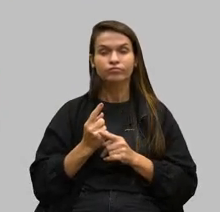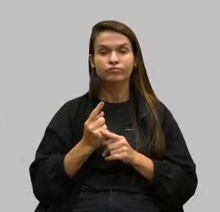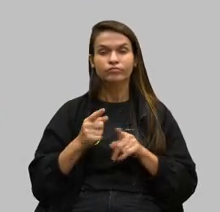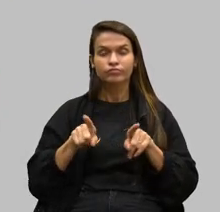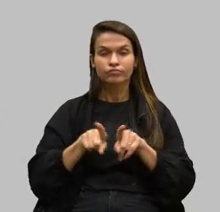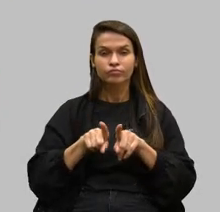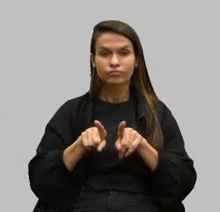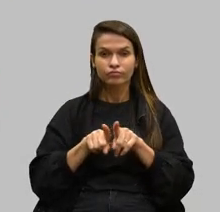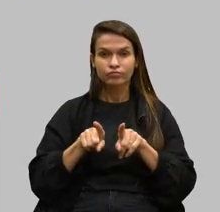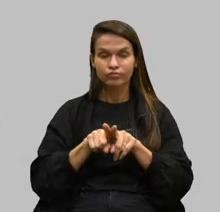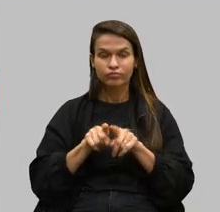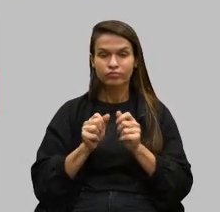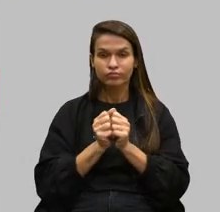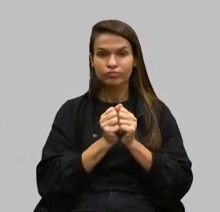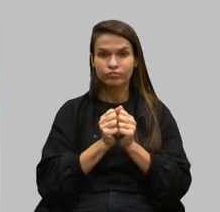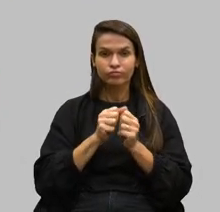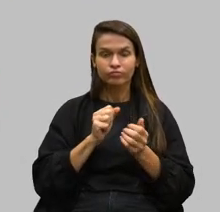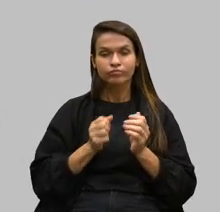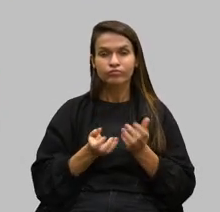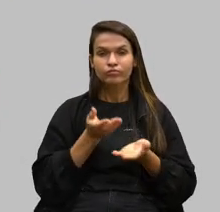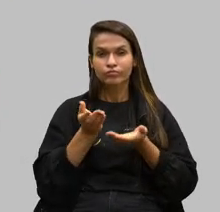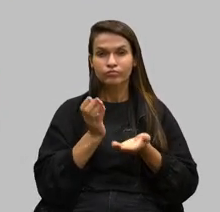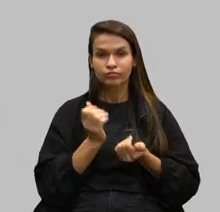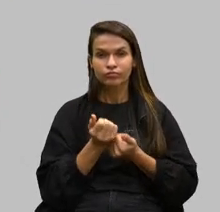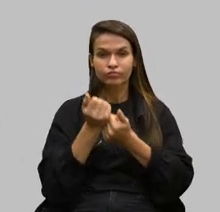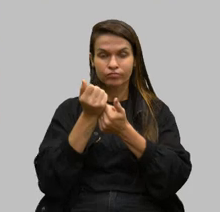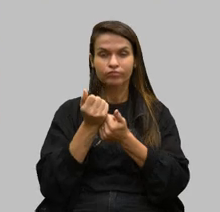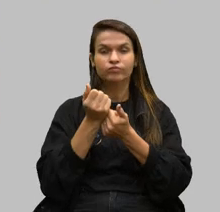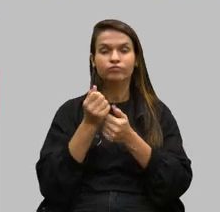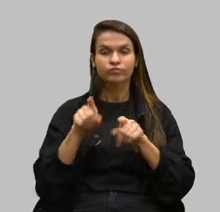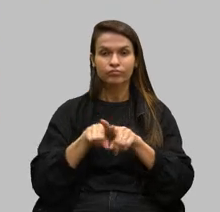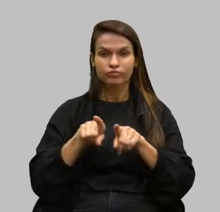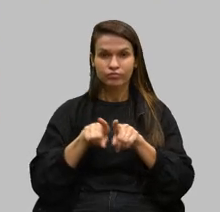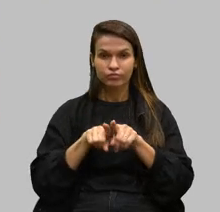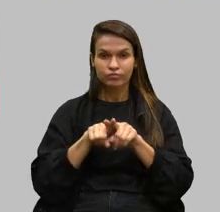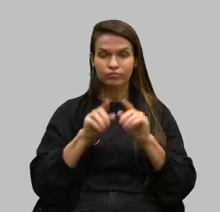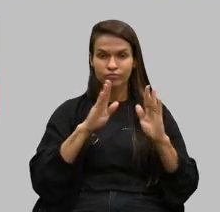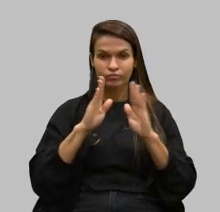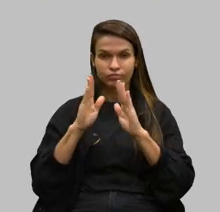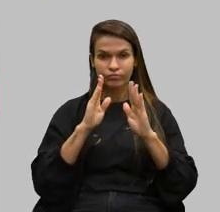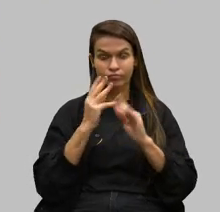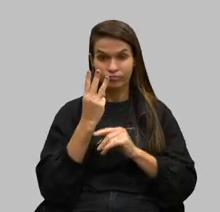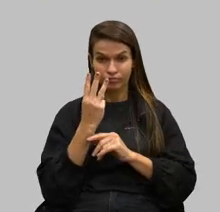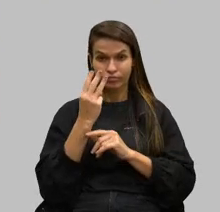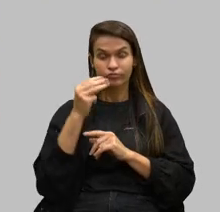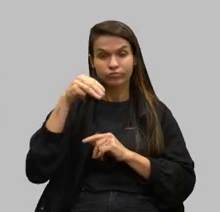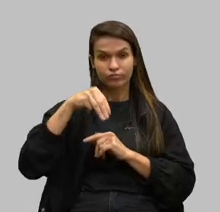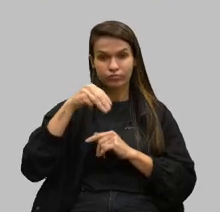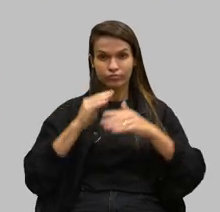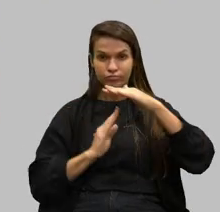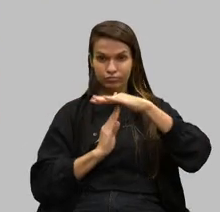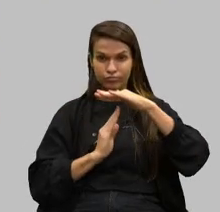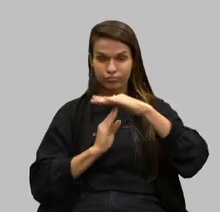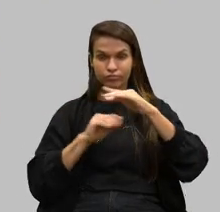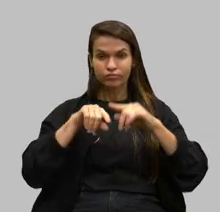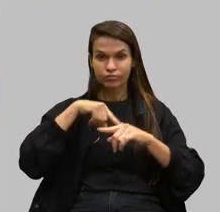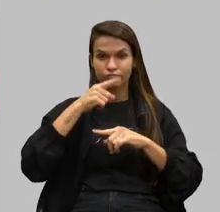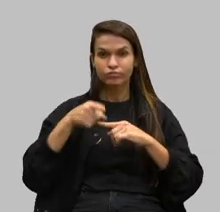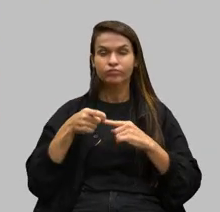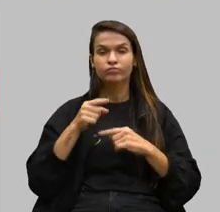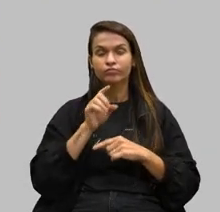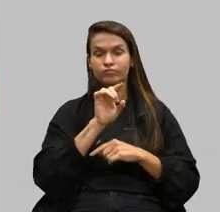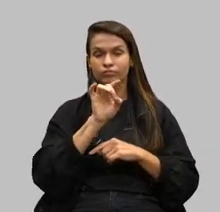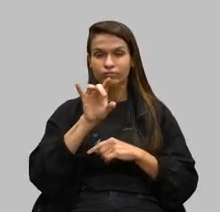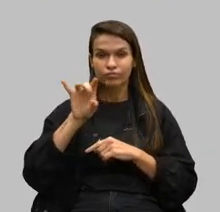comissão cada parlamentar poderá fazer uma interpelação pelo 3 minutos após cada interpelação